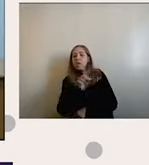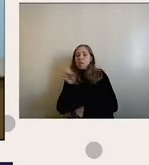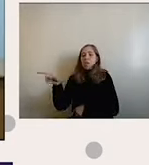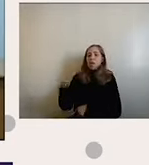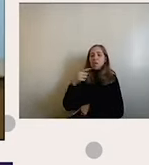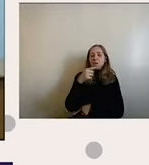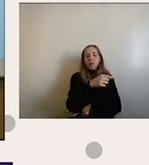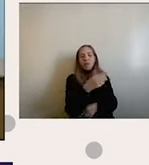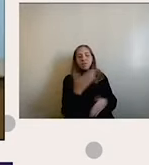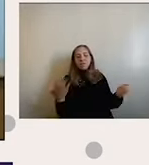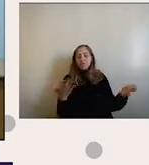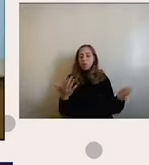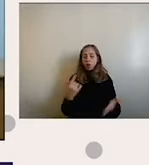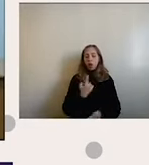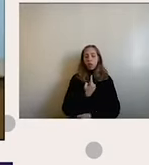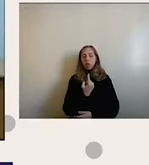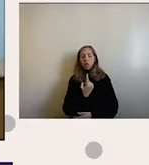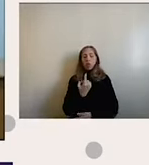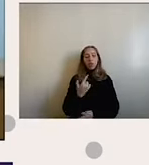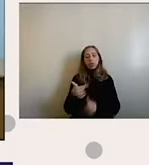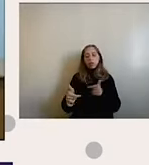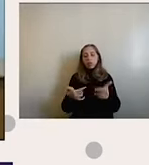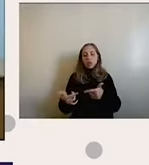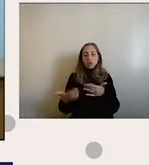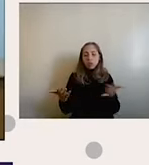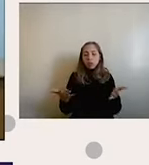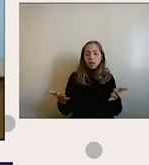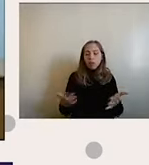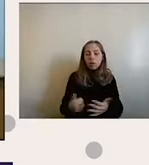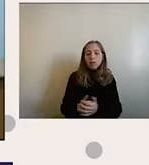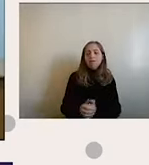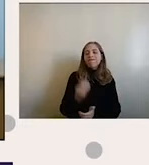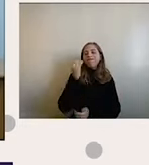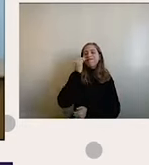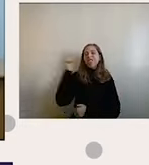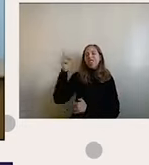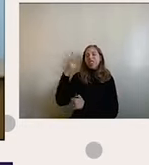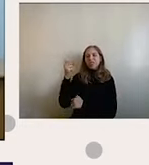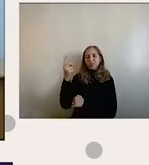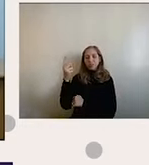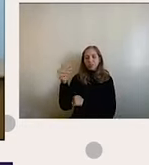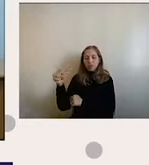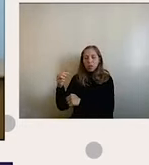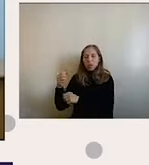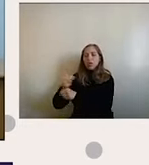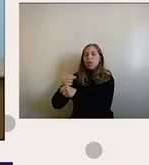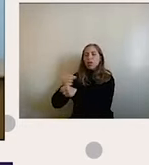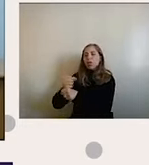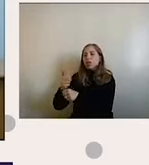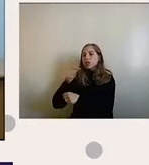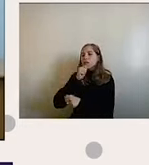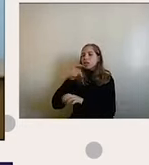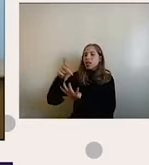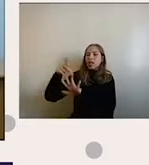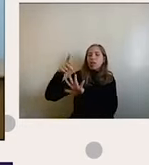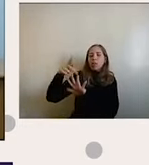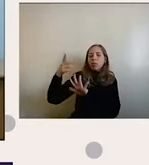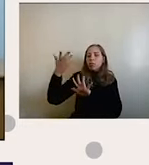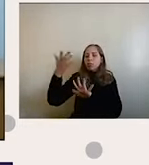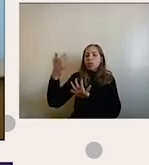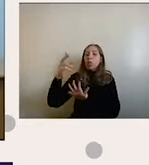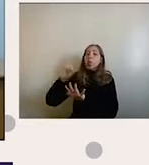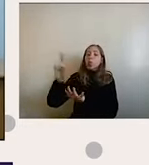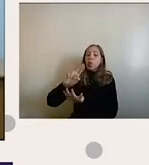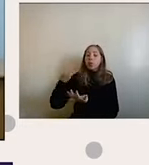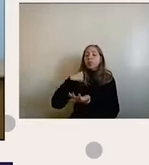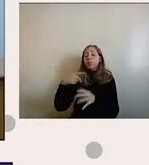em 2017, uma portaria chamada uma portaria de reabilitação intersetorial, onde se tentava uma